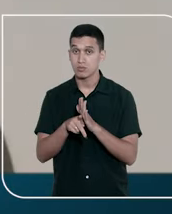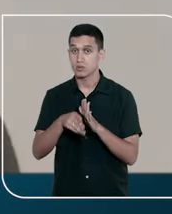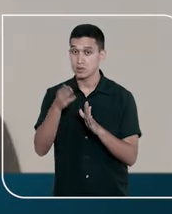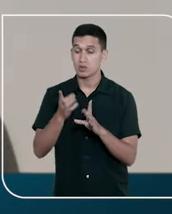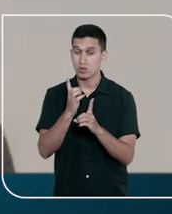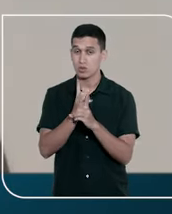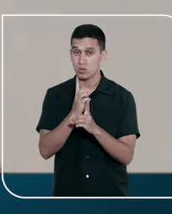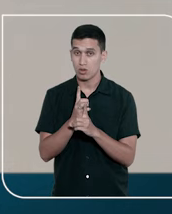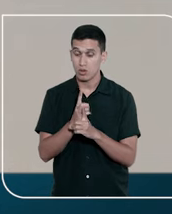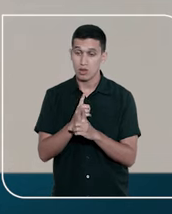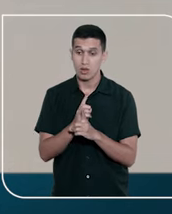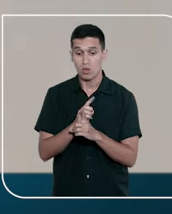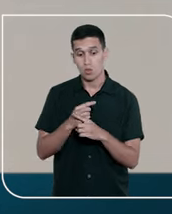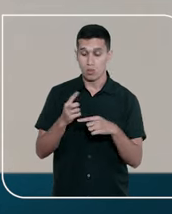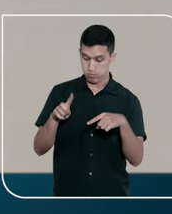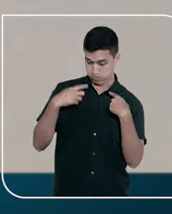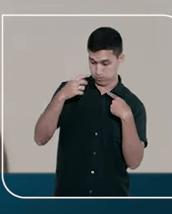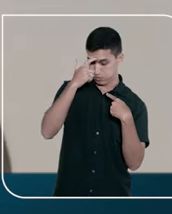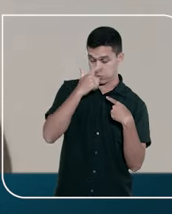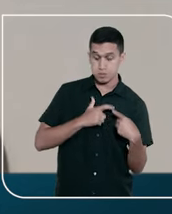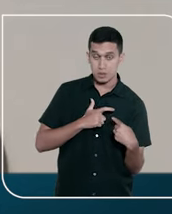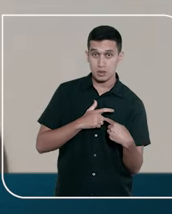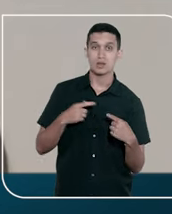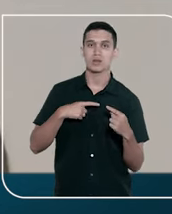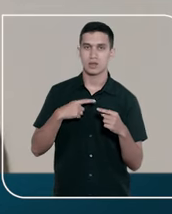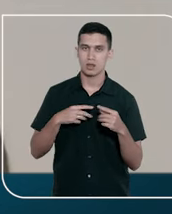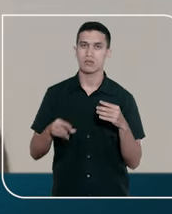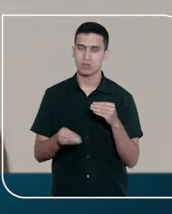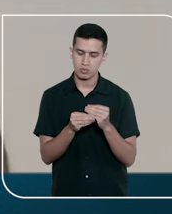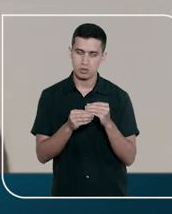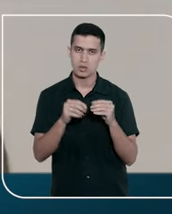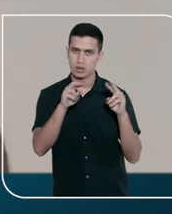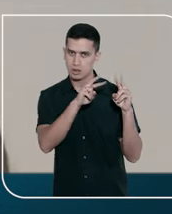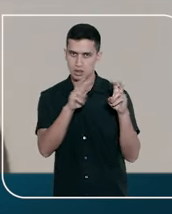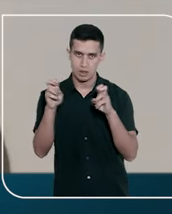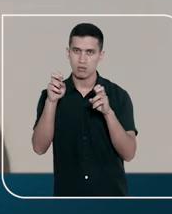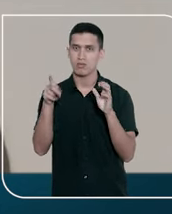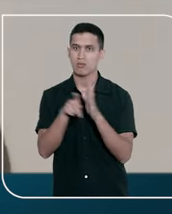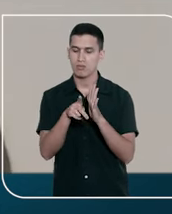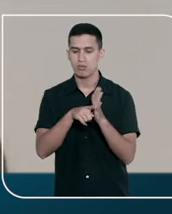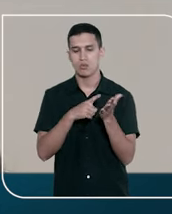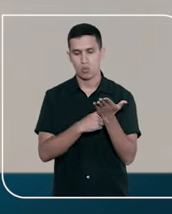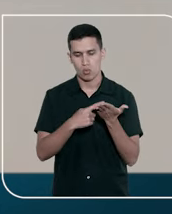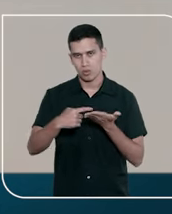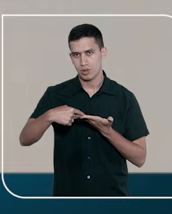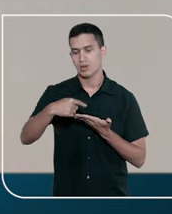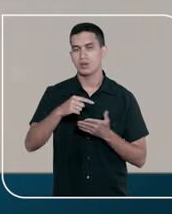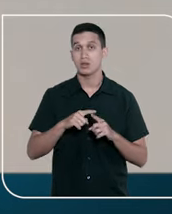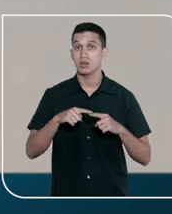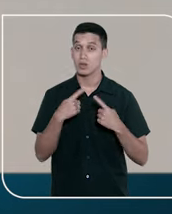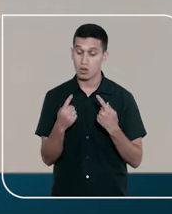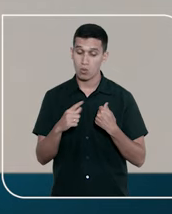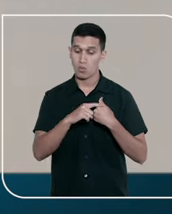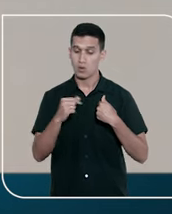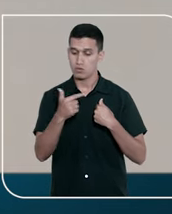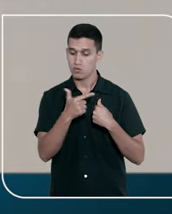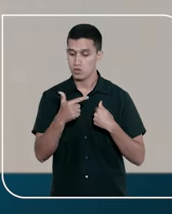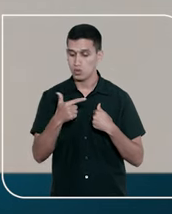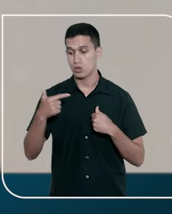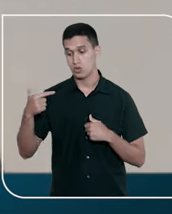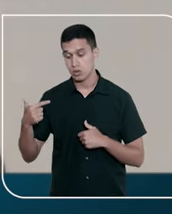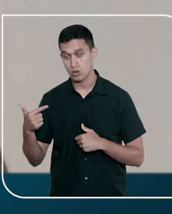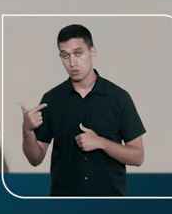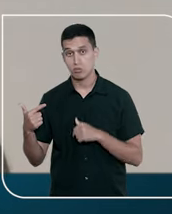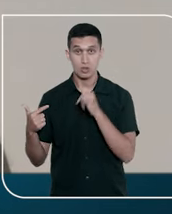do dano à personalidade, está sim incluído no conceito do tratado. Então, quando o artigo 22.2, por